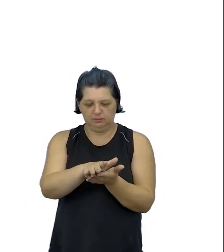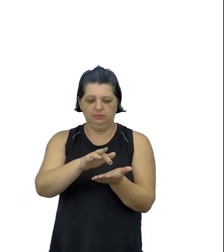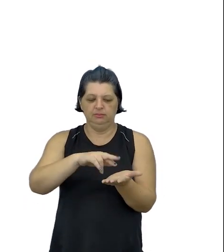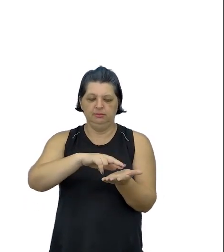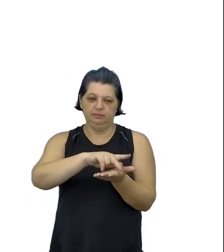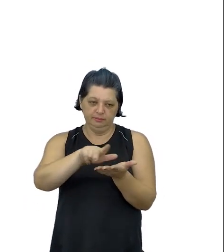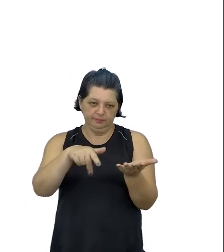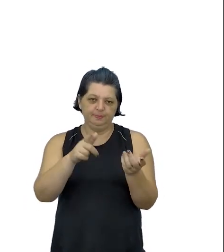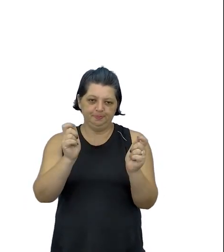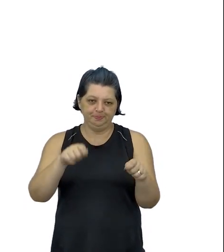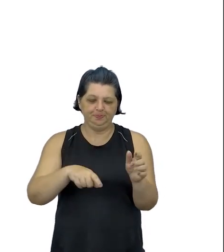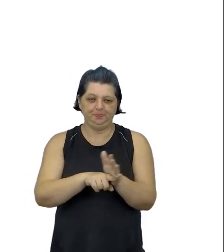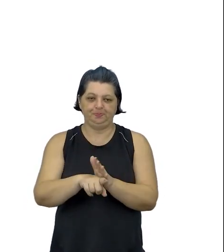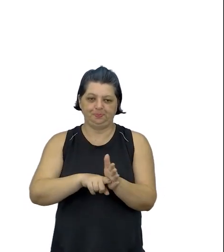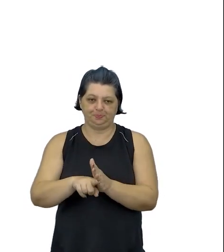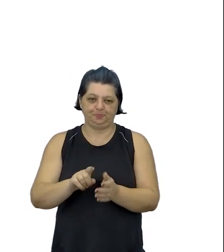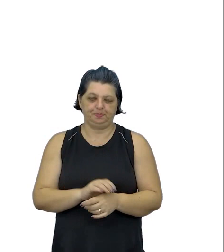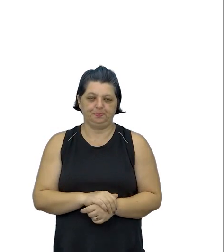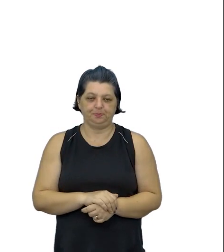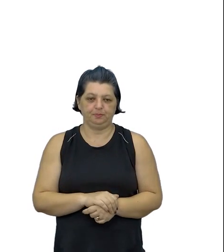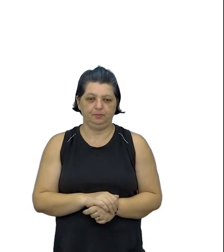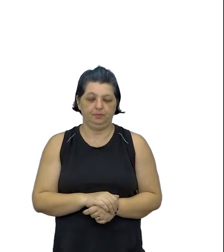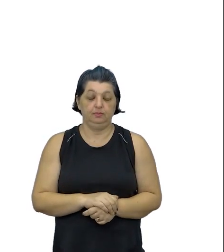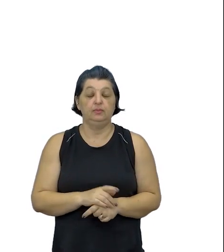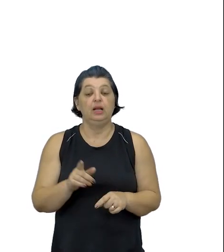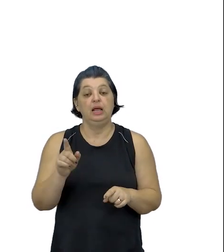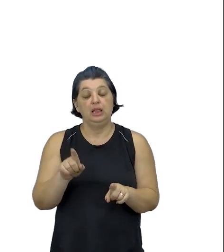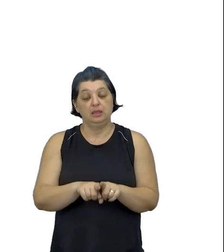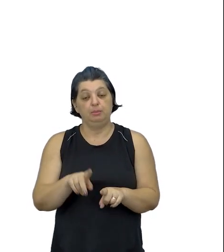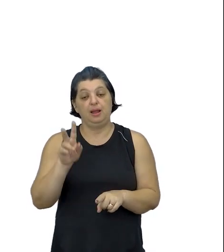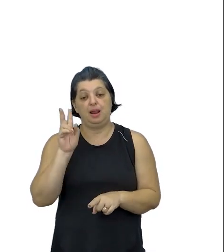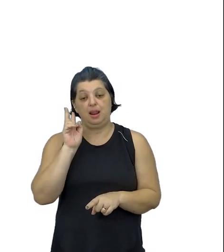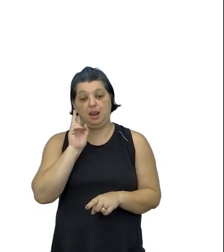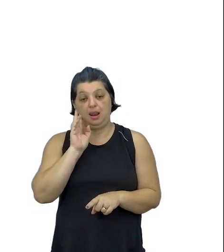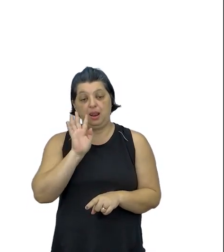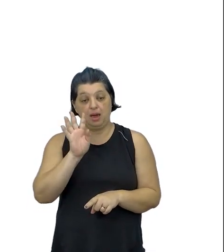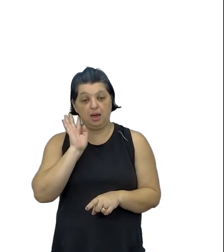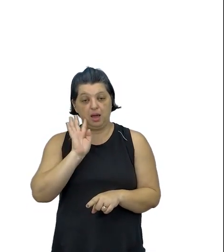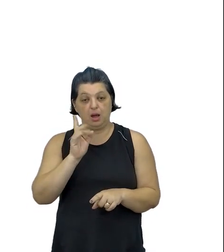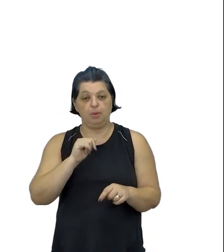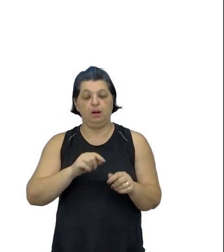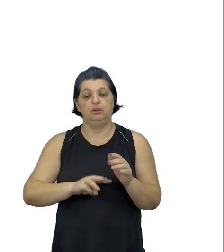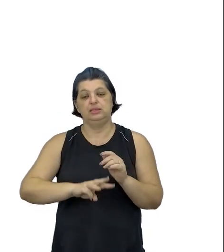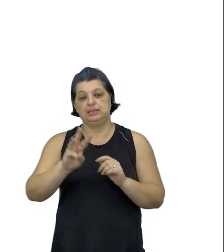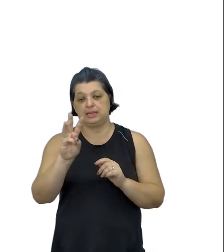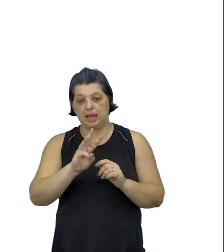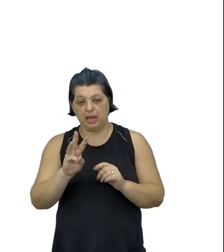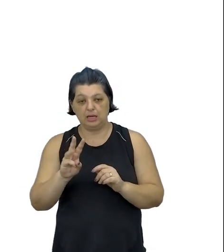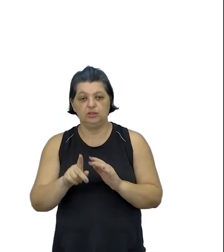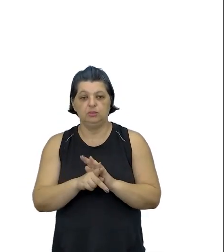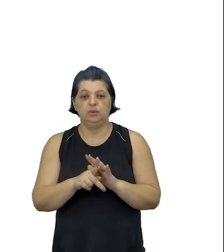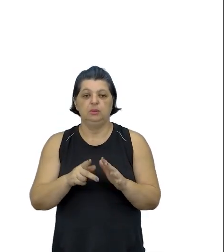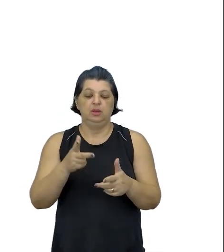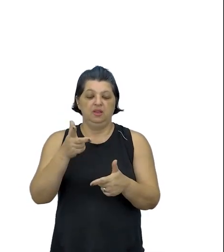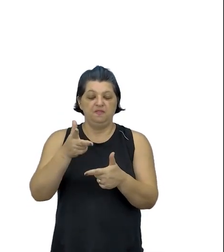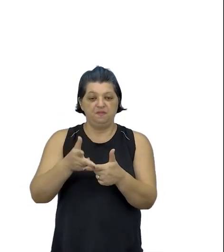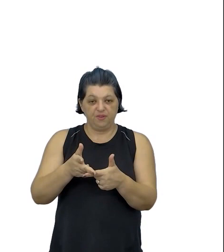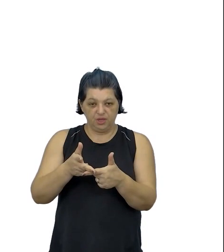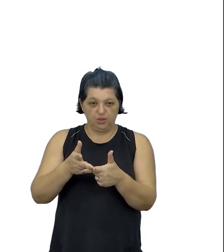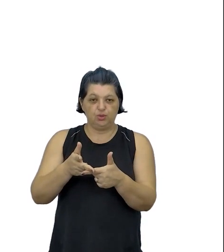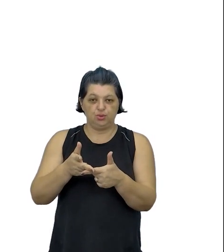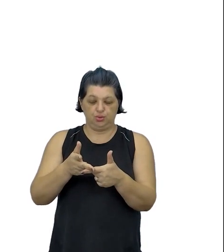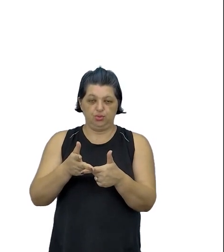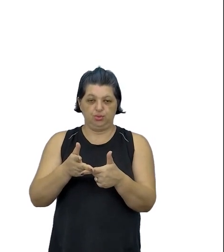pesquisas. É legal a gente também indicar sites, mídias eletrônicas, né? Vídeos que